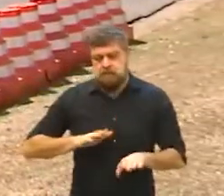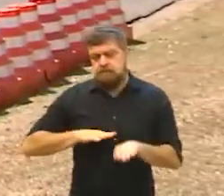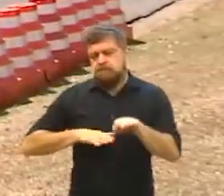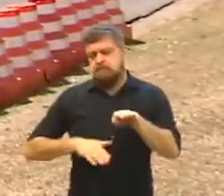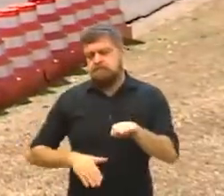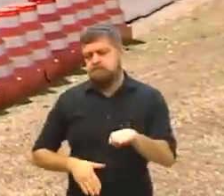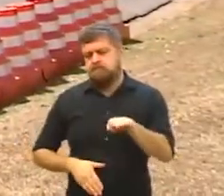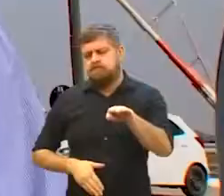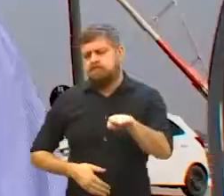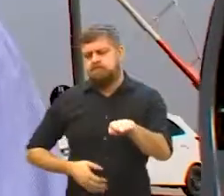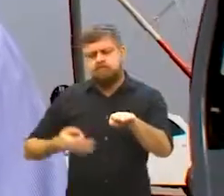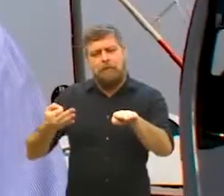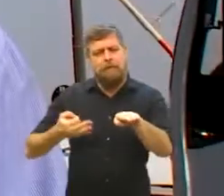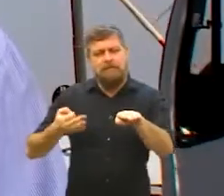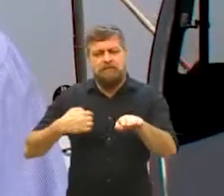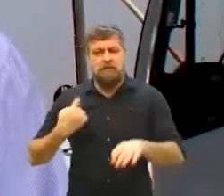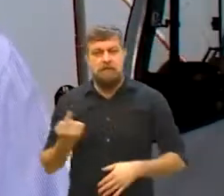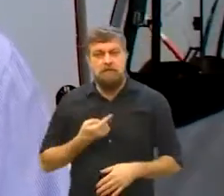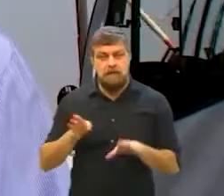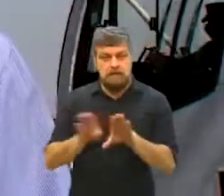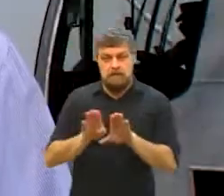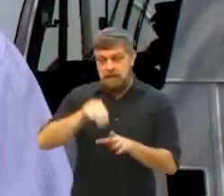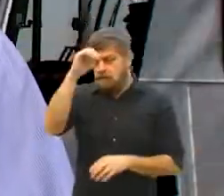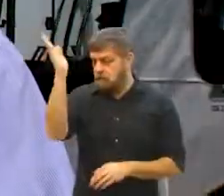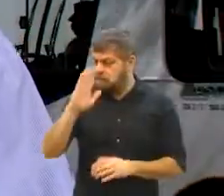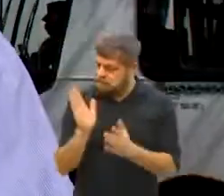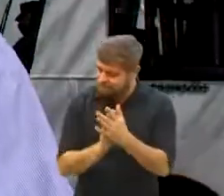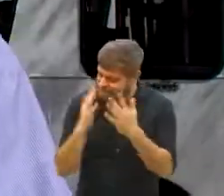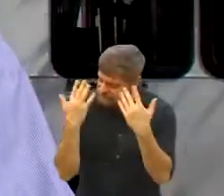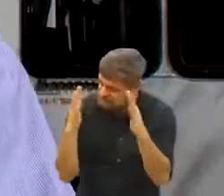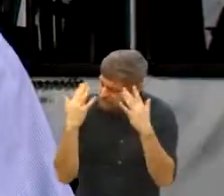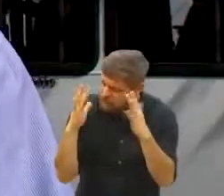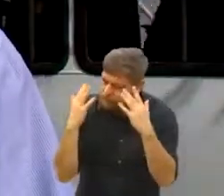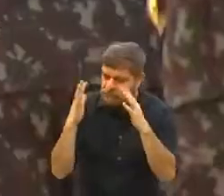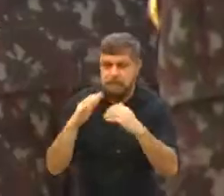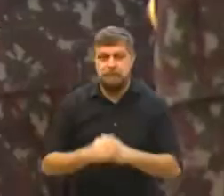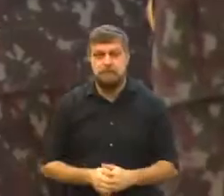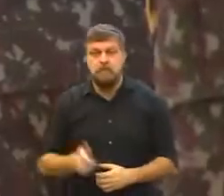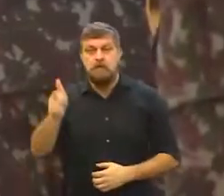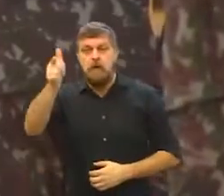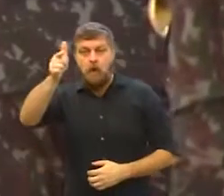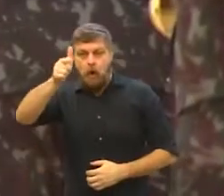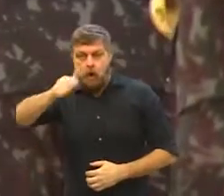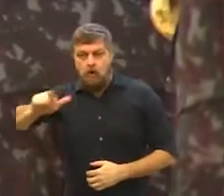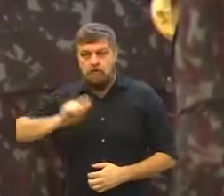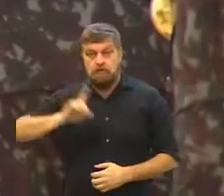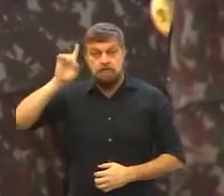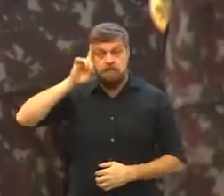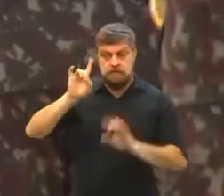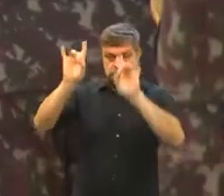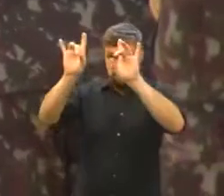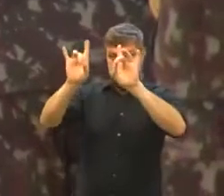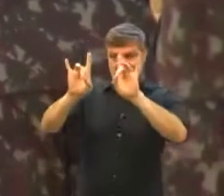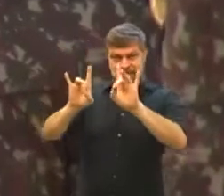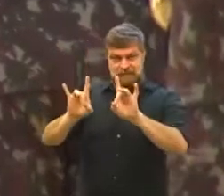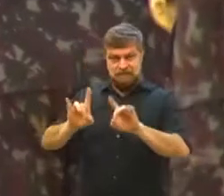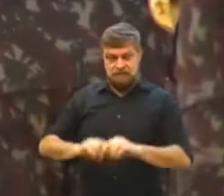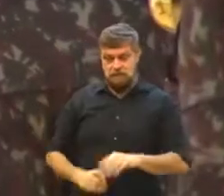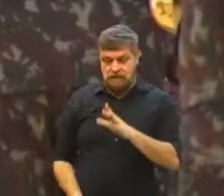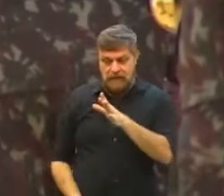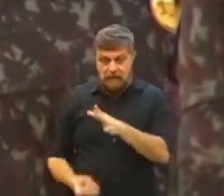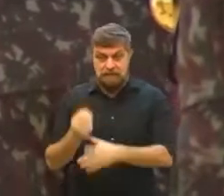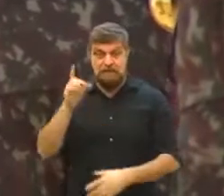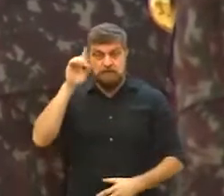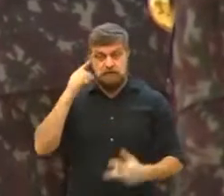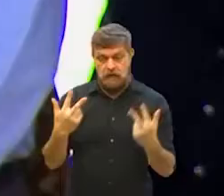totalmente macio então eu o Brasil está de parabéns outra solene que aconteceu no mesmo